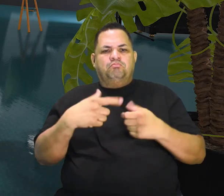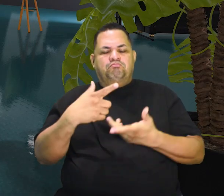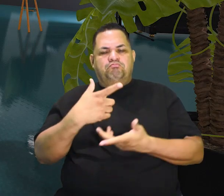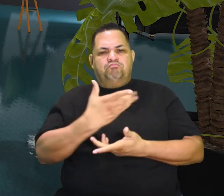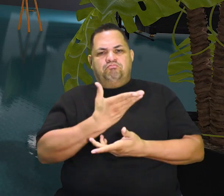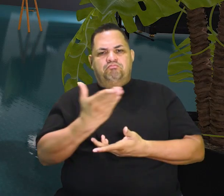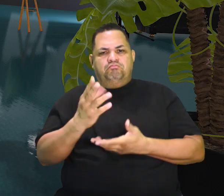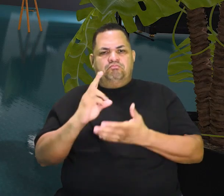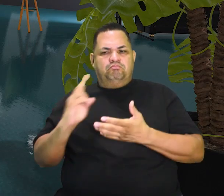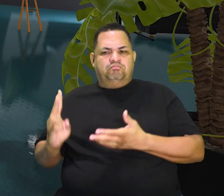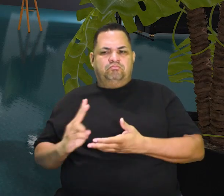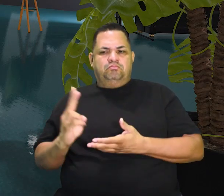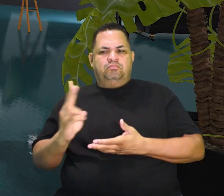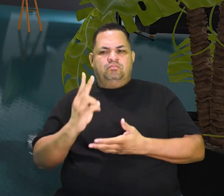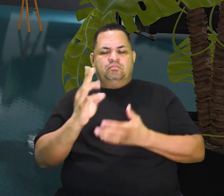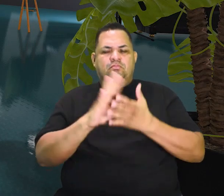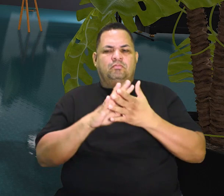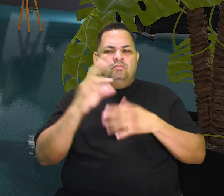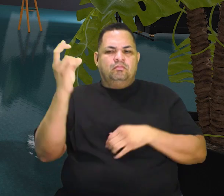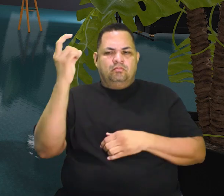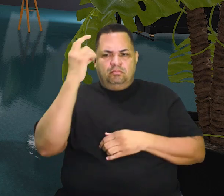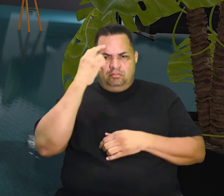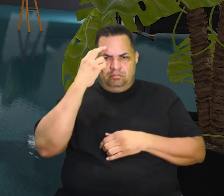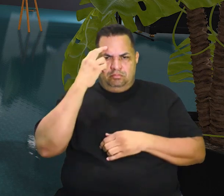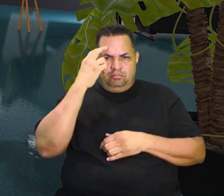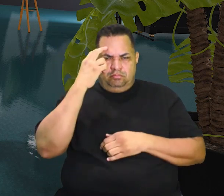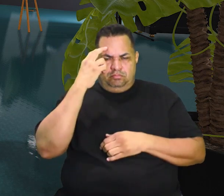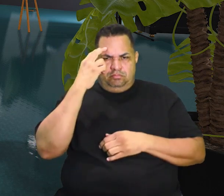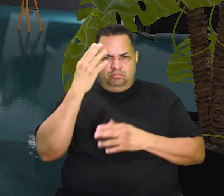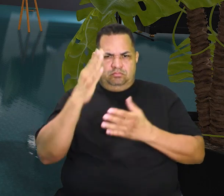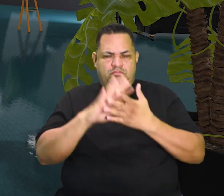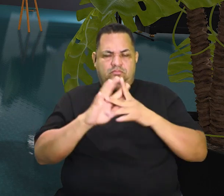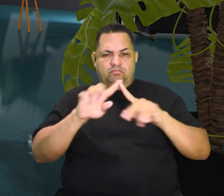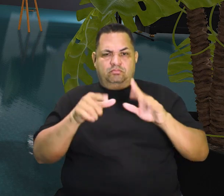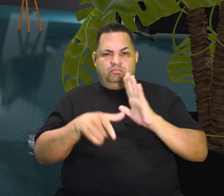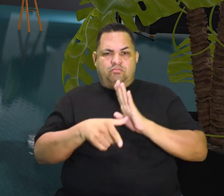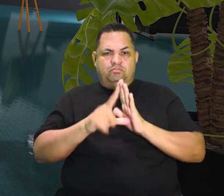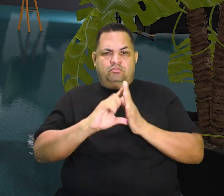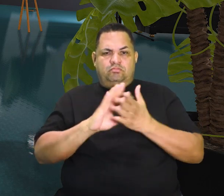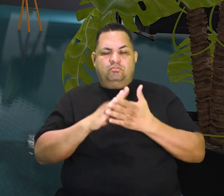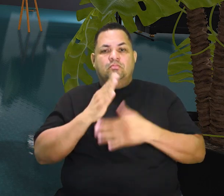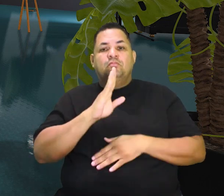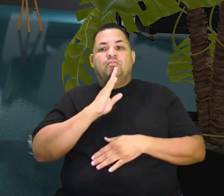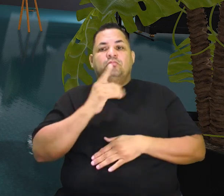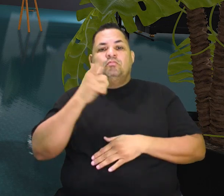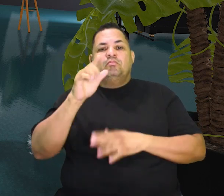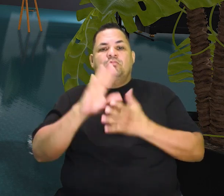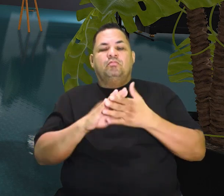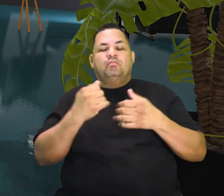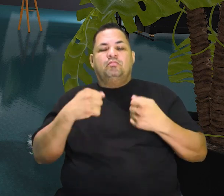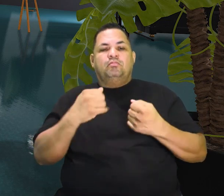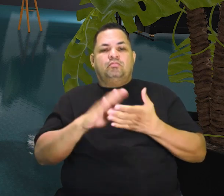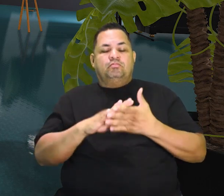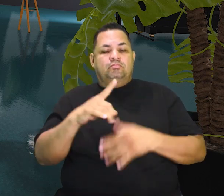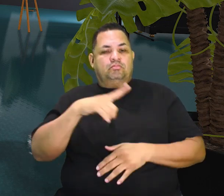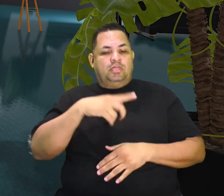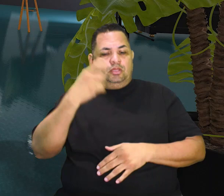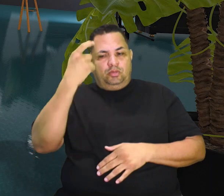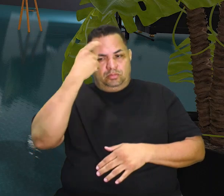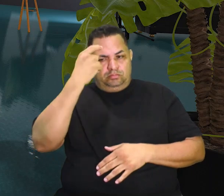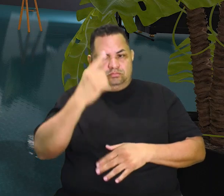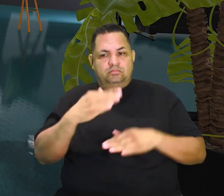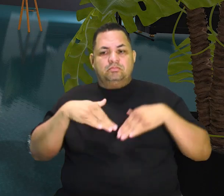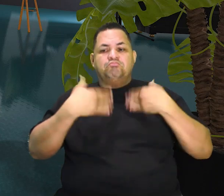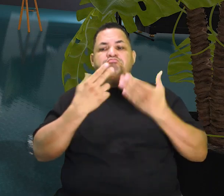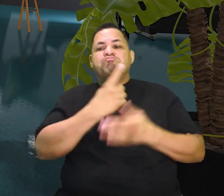possam valorizar a sua cultura, né? Mas antes de conhecer a cultura do outro, precisamos ter consciência. Qual é a